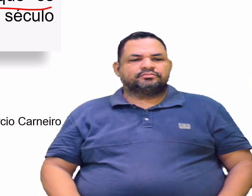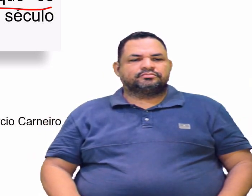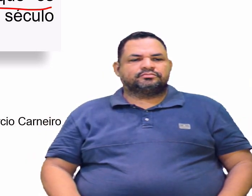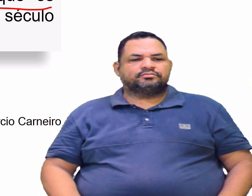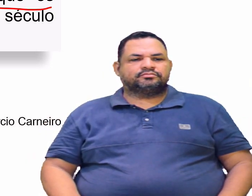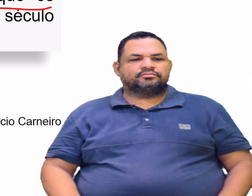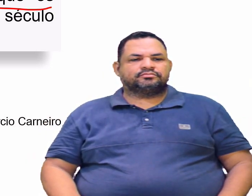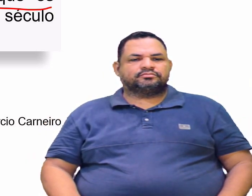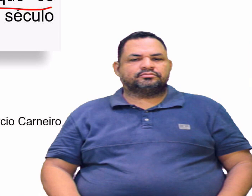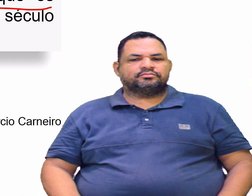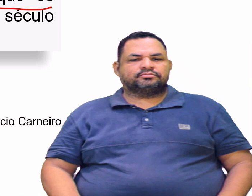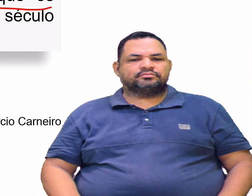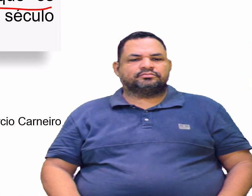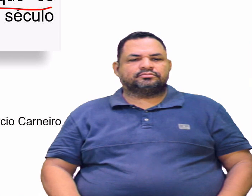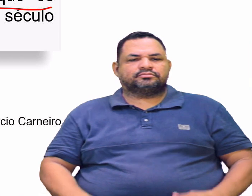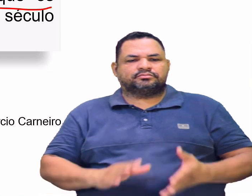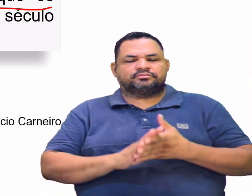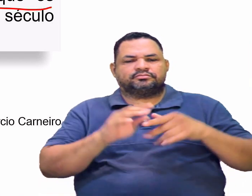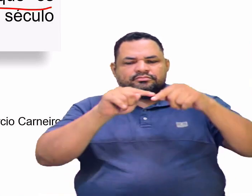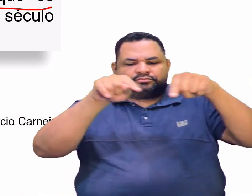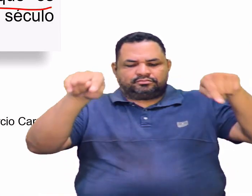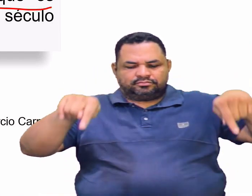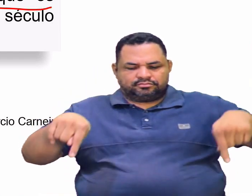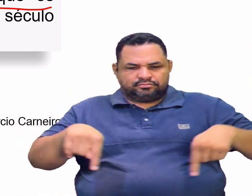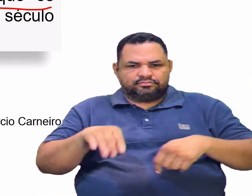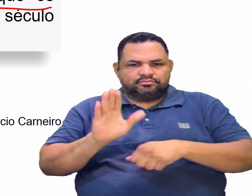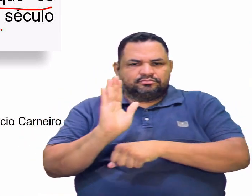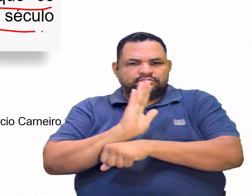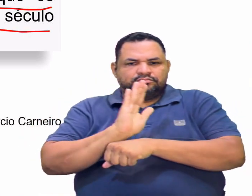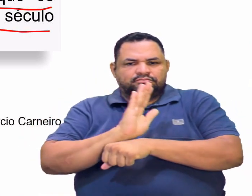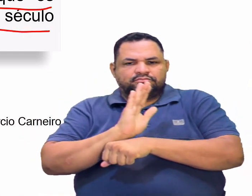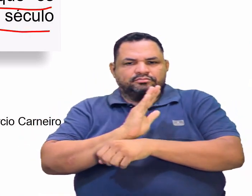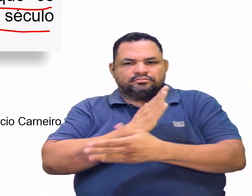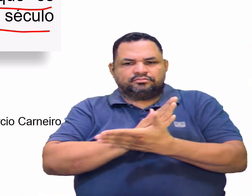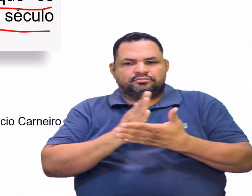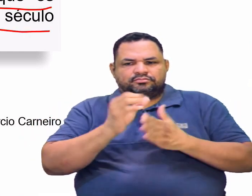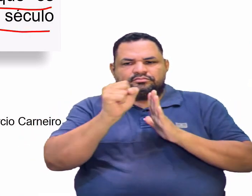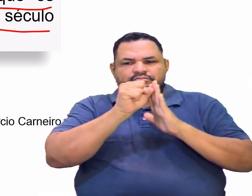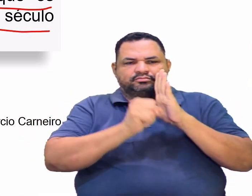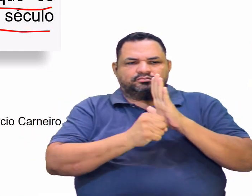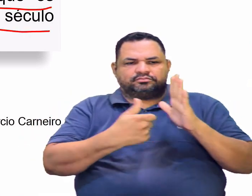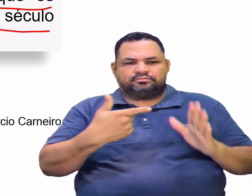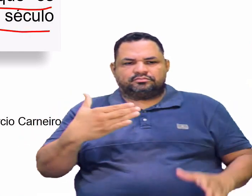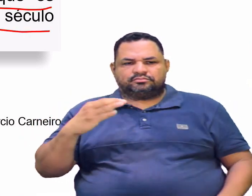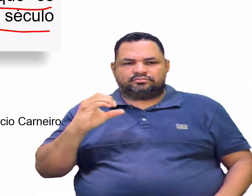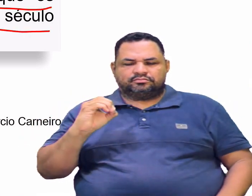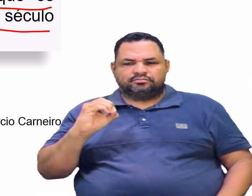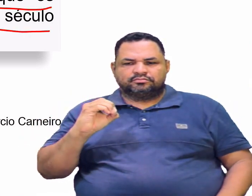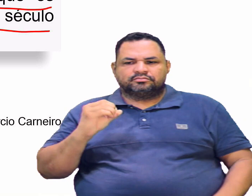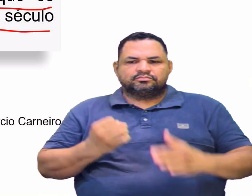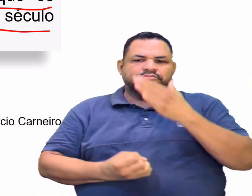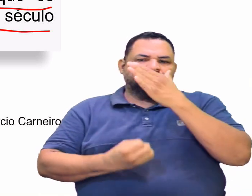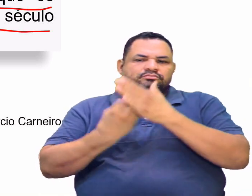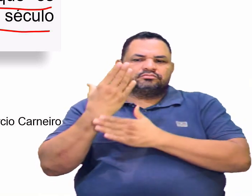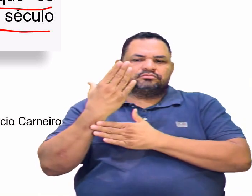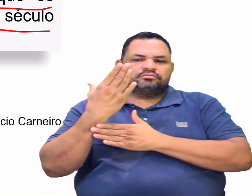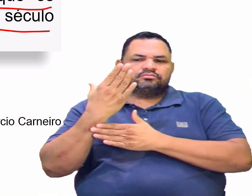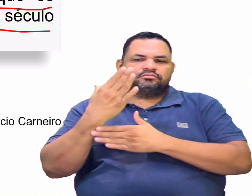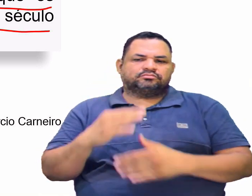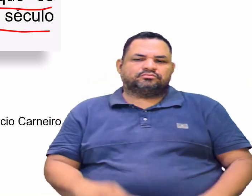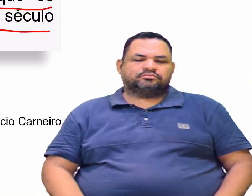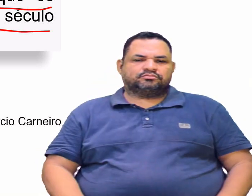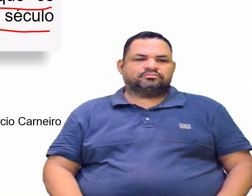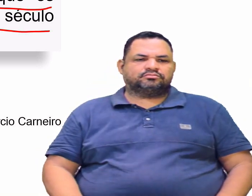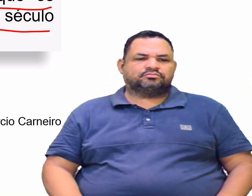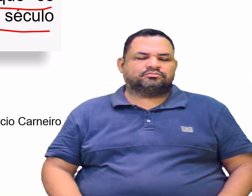Nickelodeons são salas de cinema do início do século XX. São criadas,